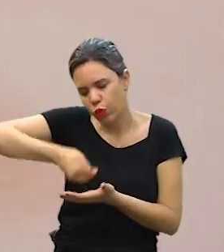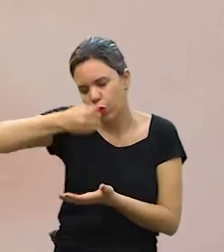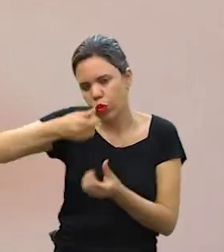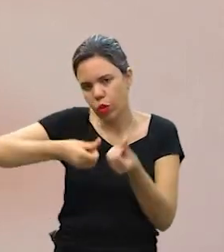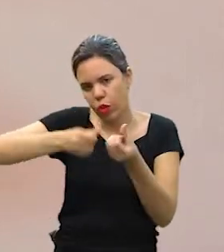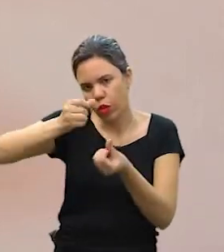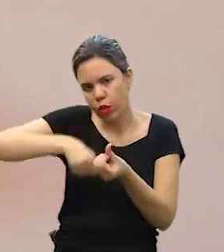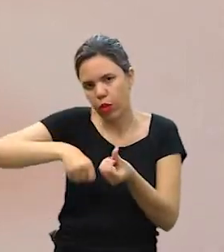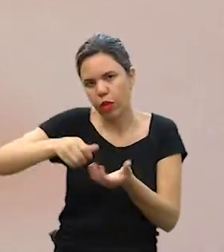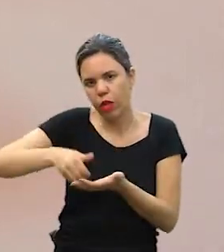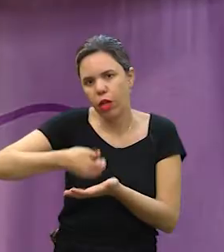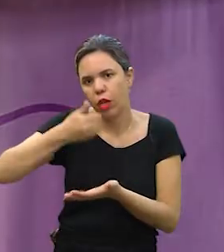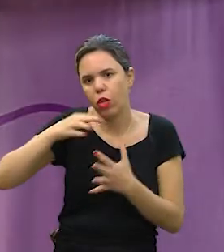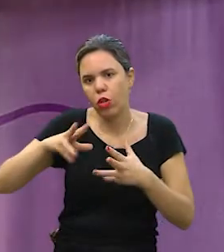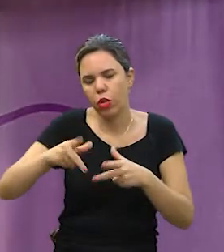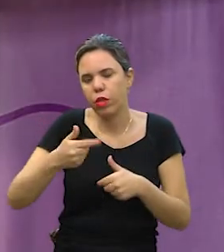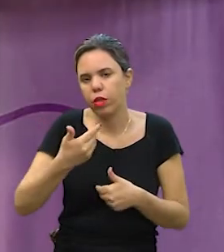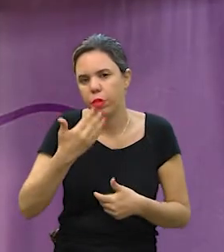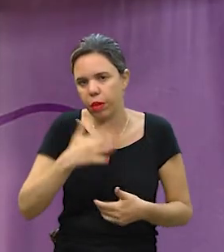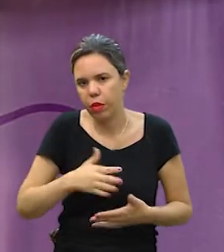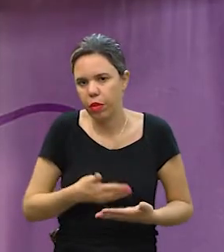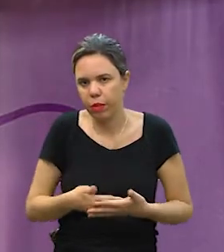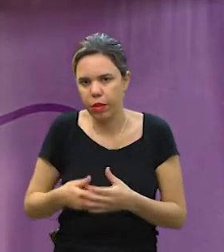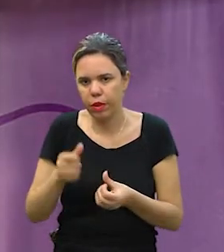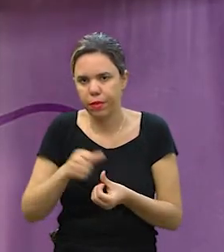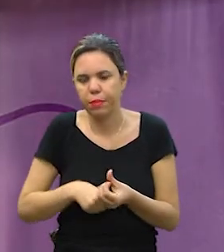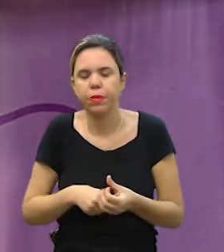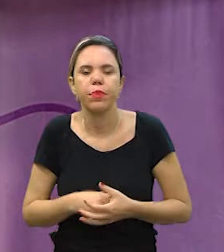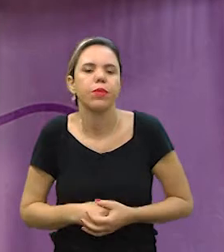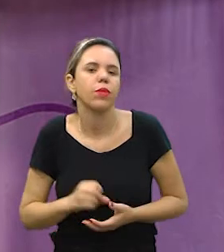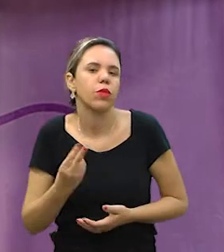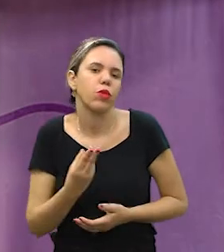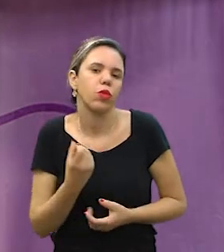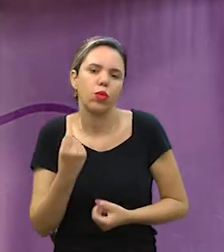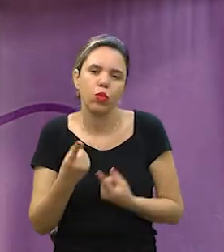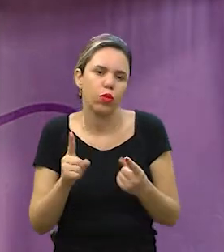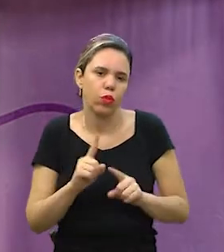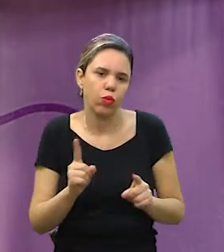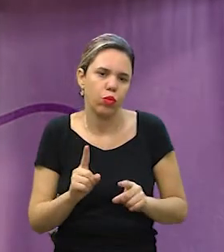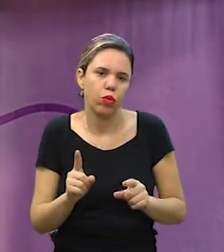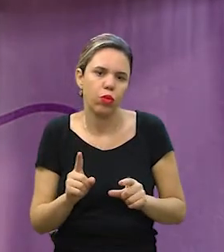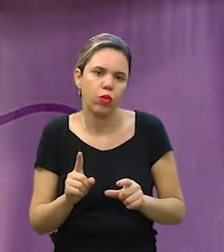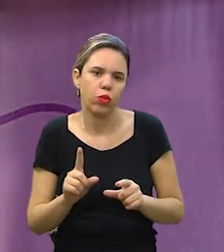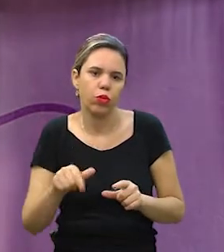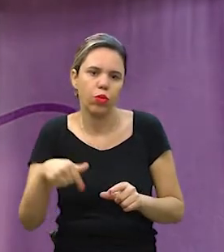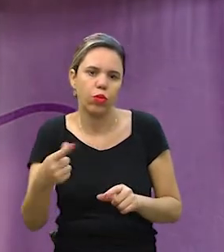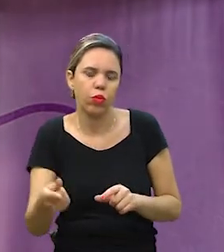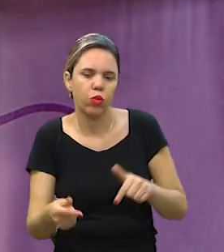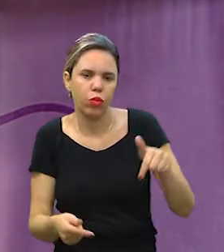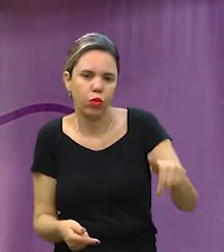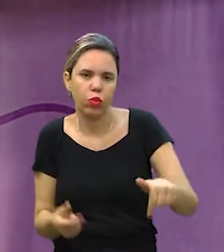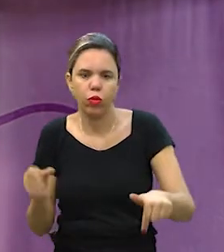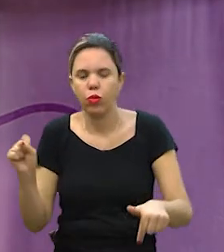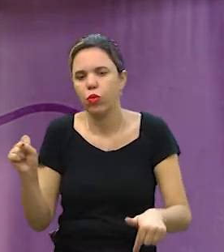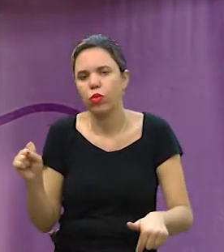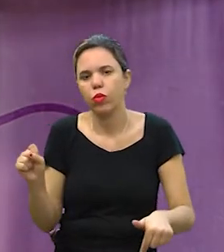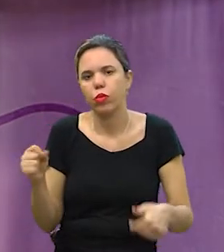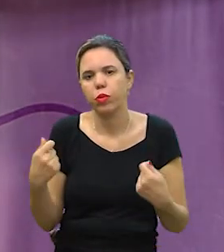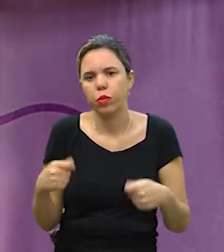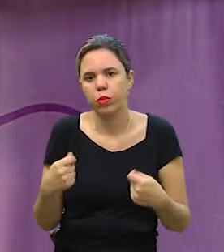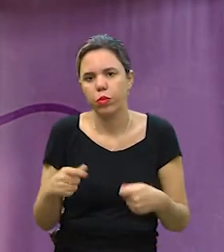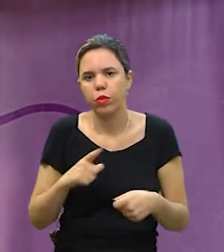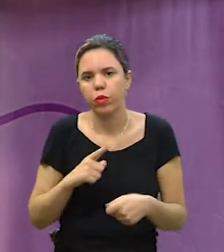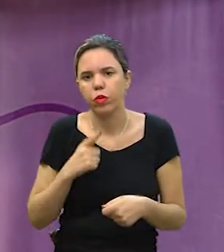aí em 6 meses. Toda criança começa com 6 meses ou tem umas que acabam com 7, com